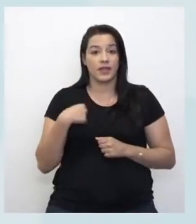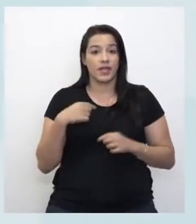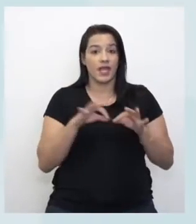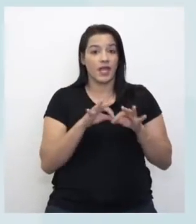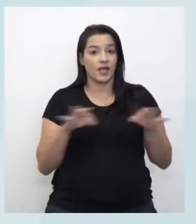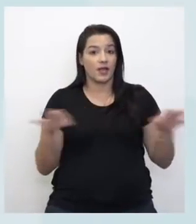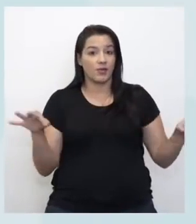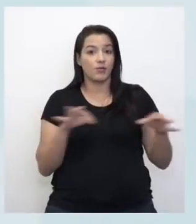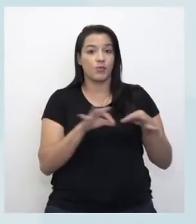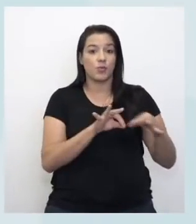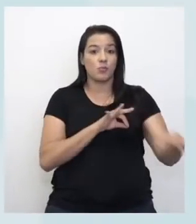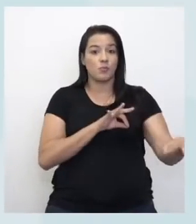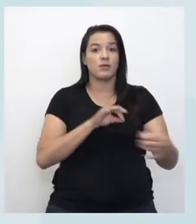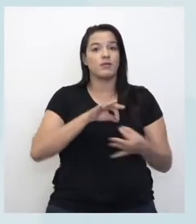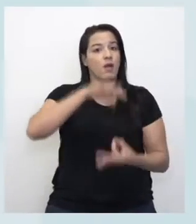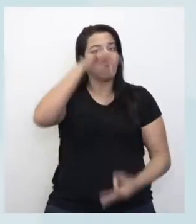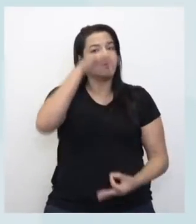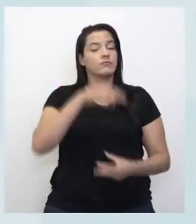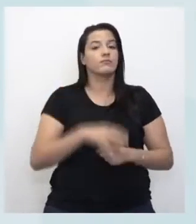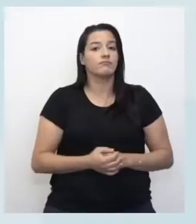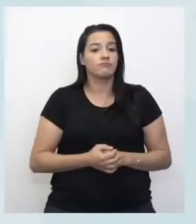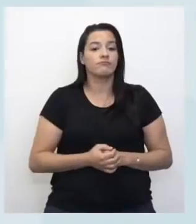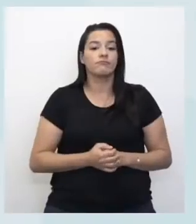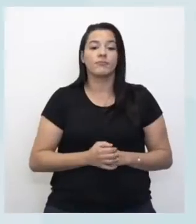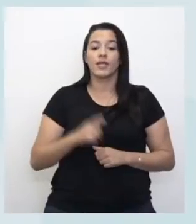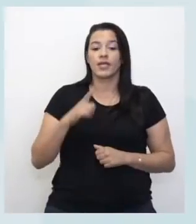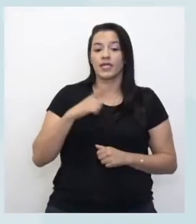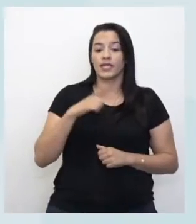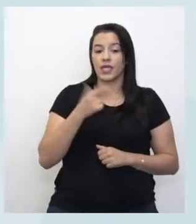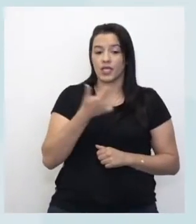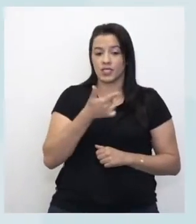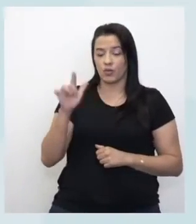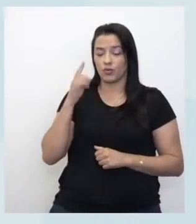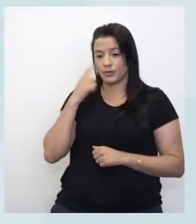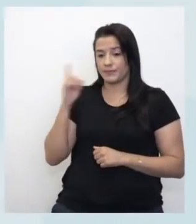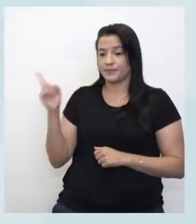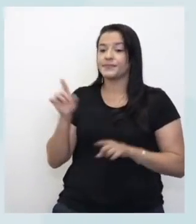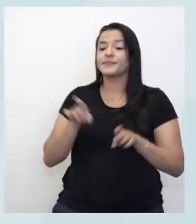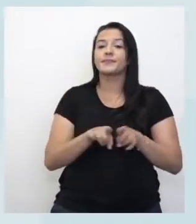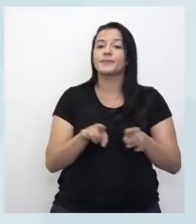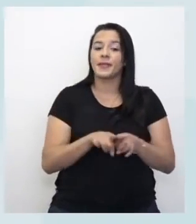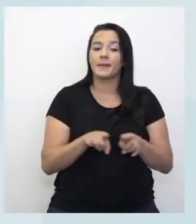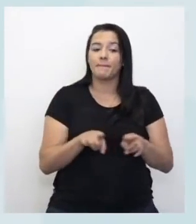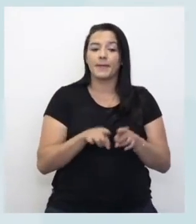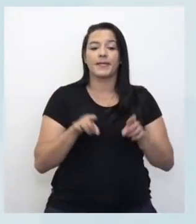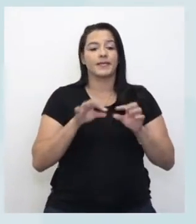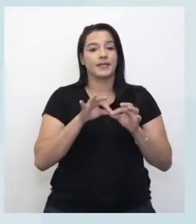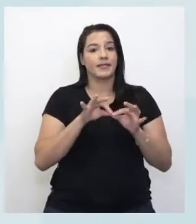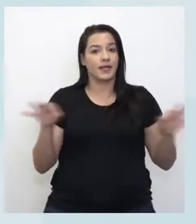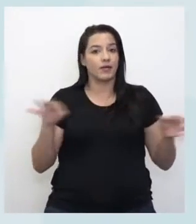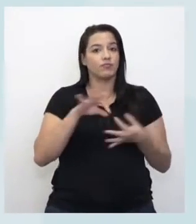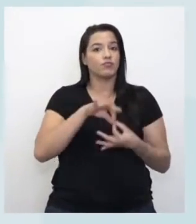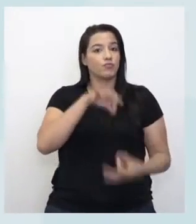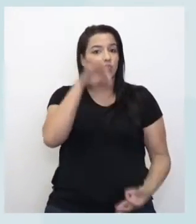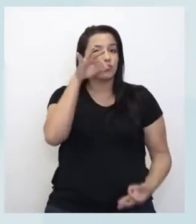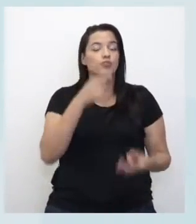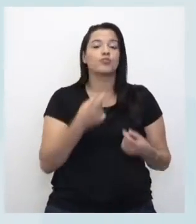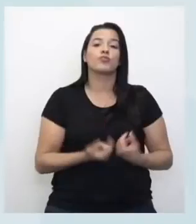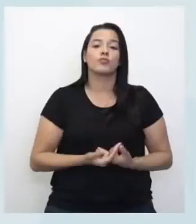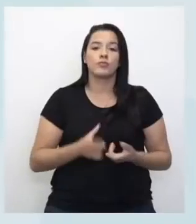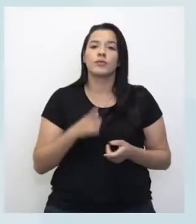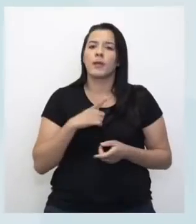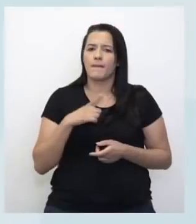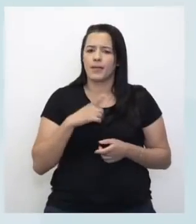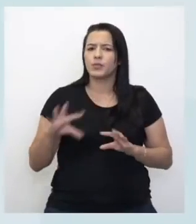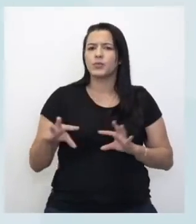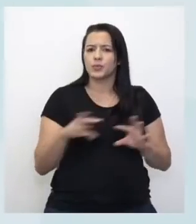e altura. Temos esta outra figura também, largura, comprimento,